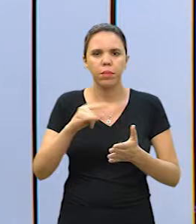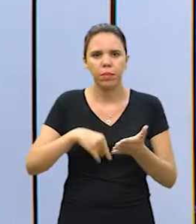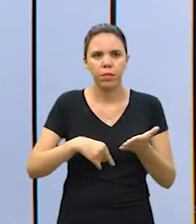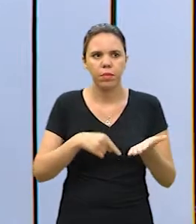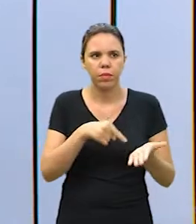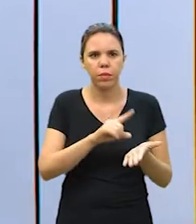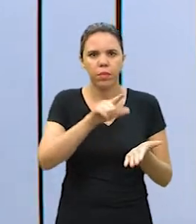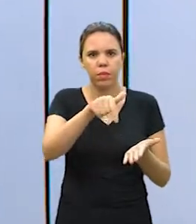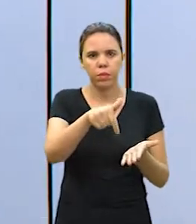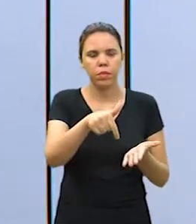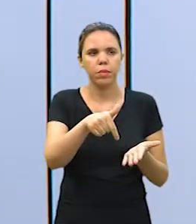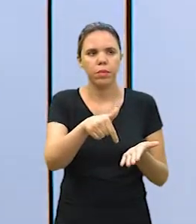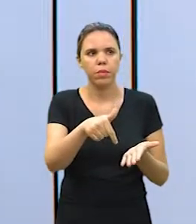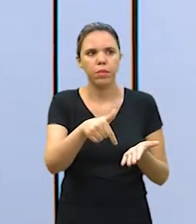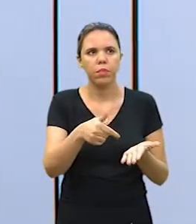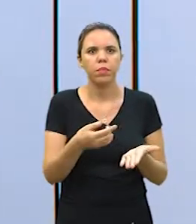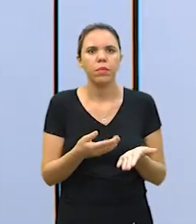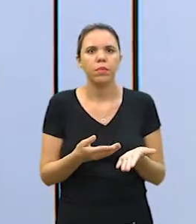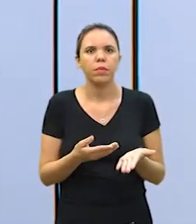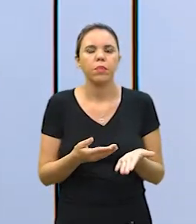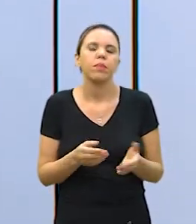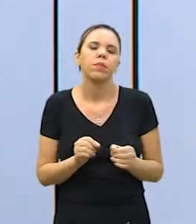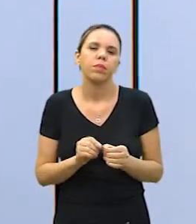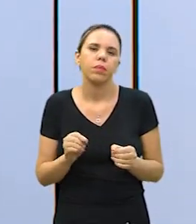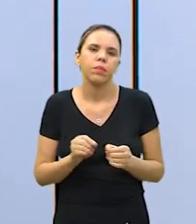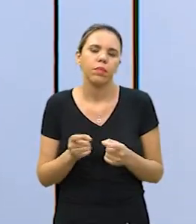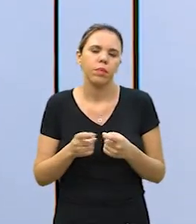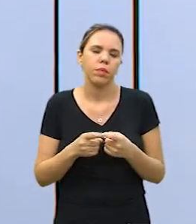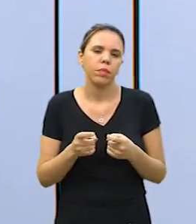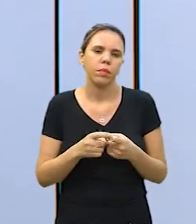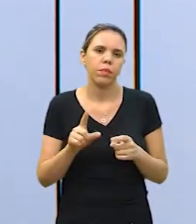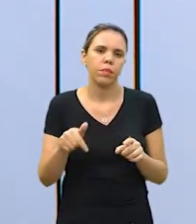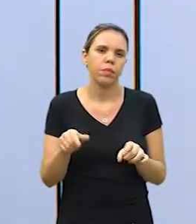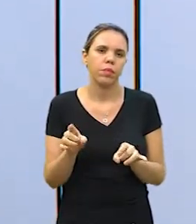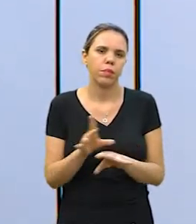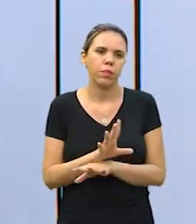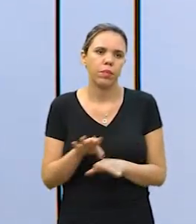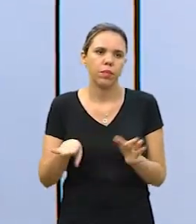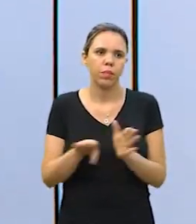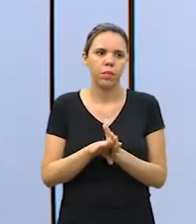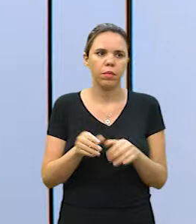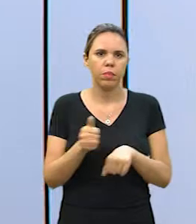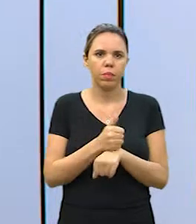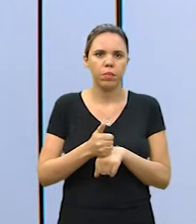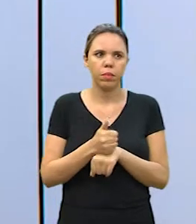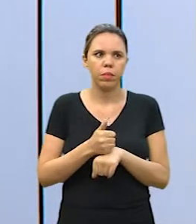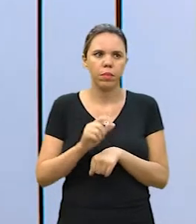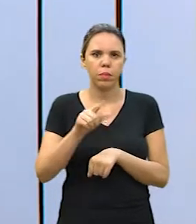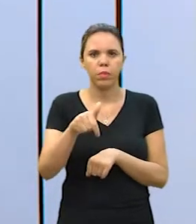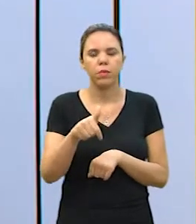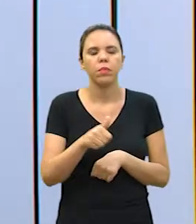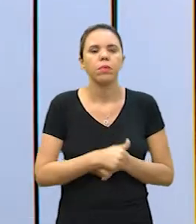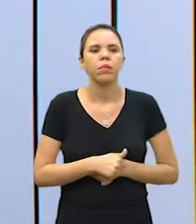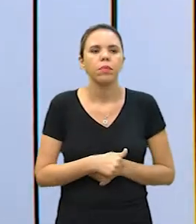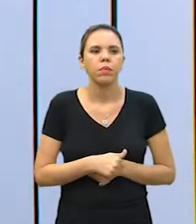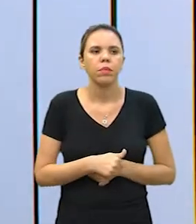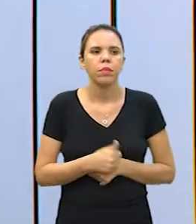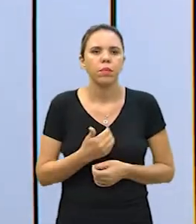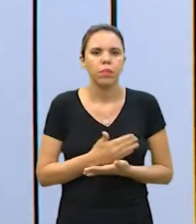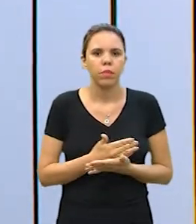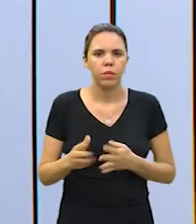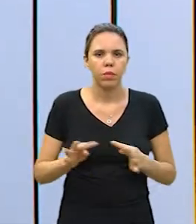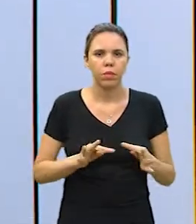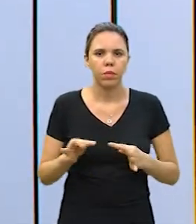receber aquele exame para depois fazer um encaminhamento para o médico e posteriormente chegar ao especialista e depois